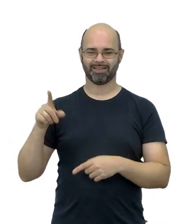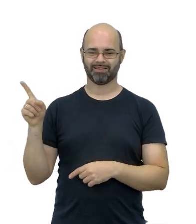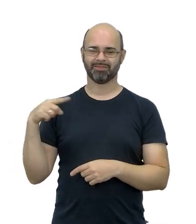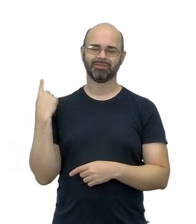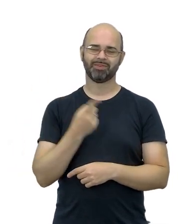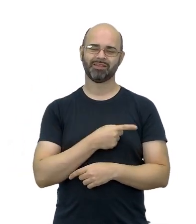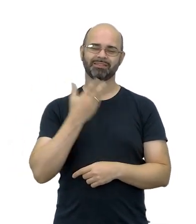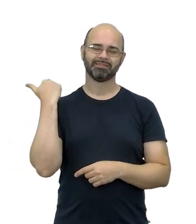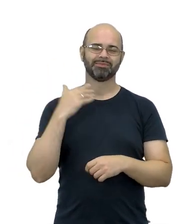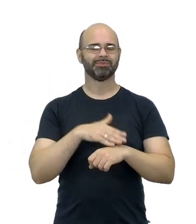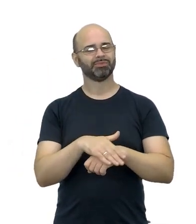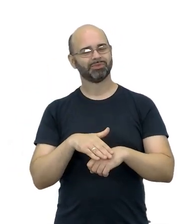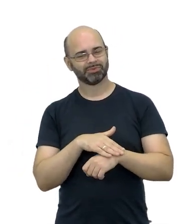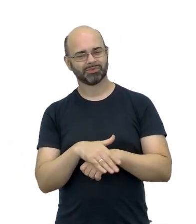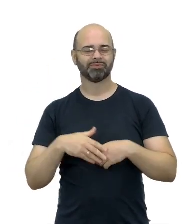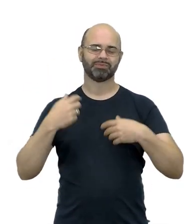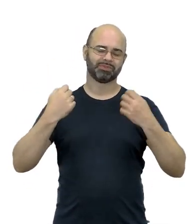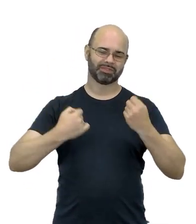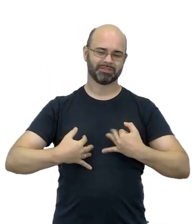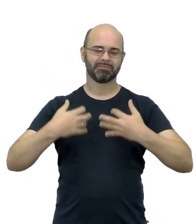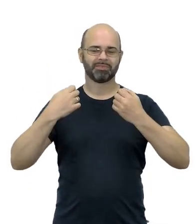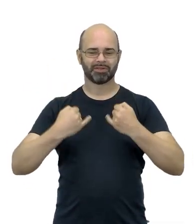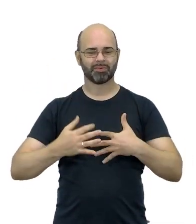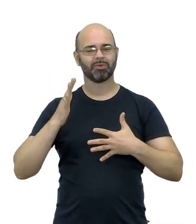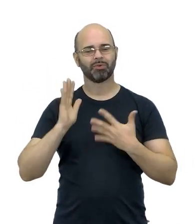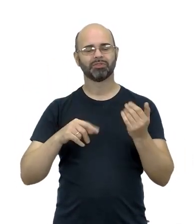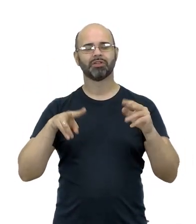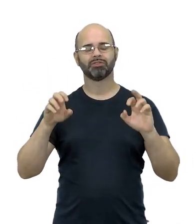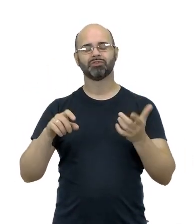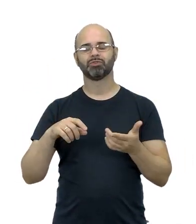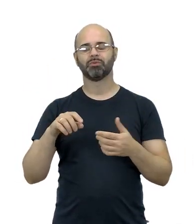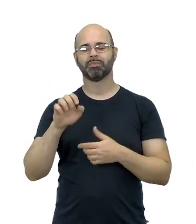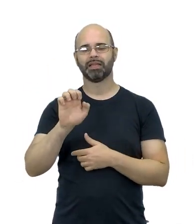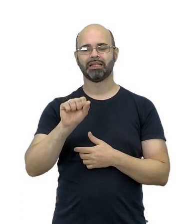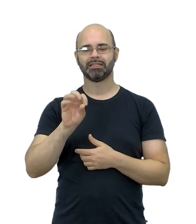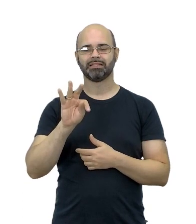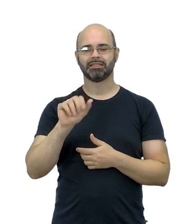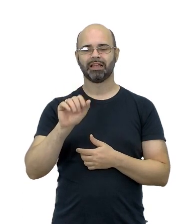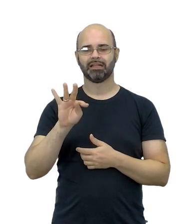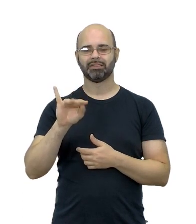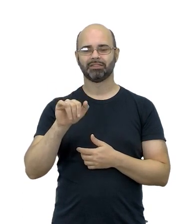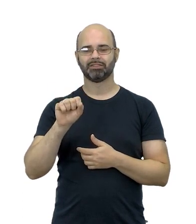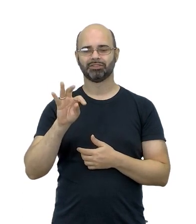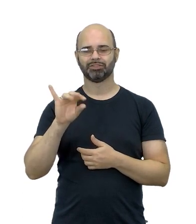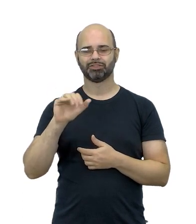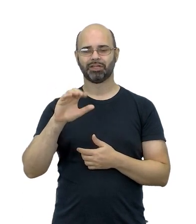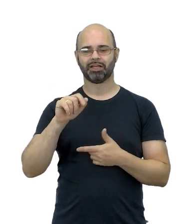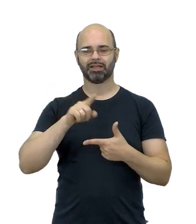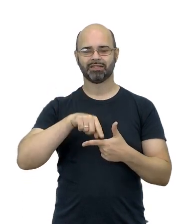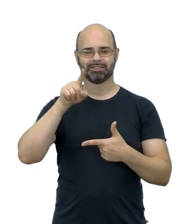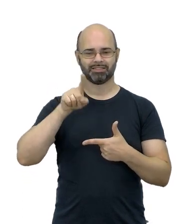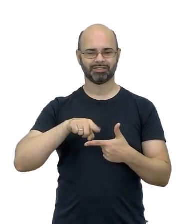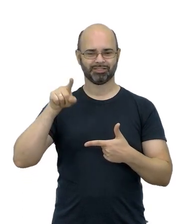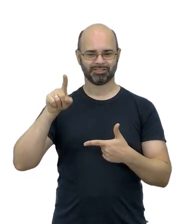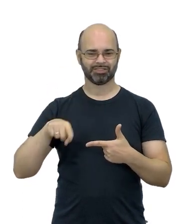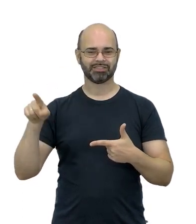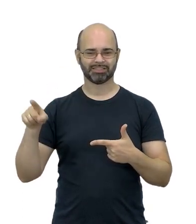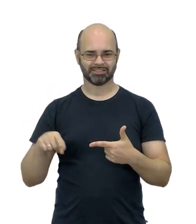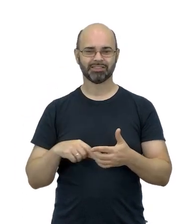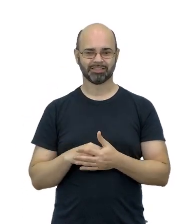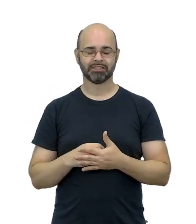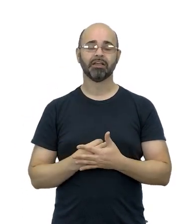nossa formação, né, o trabalho com a estatística, a gente viu que 48%, né, dos professores responderam